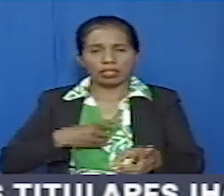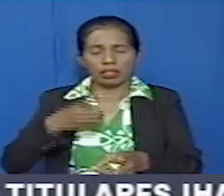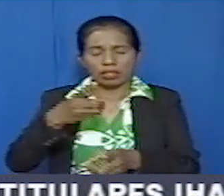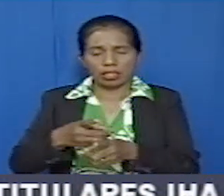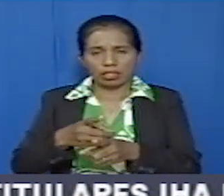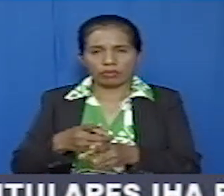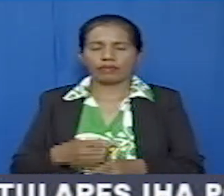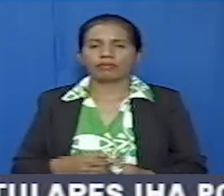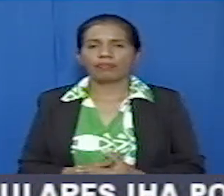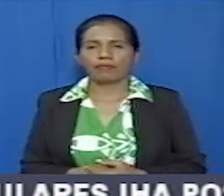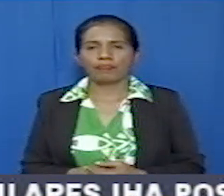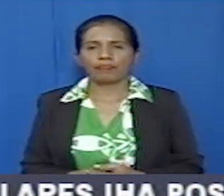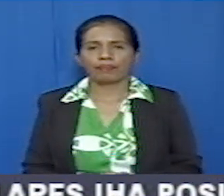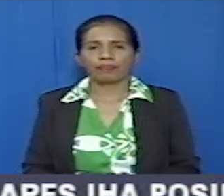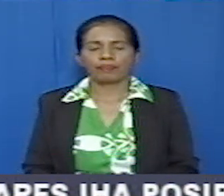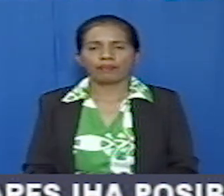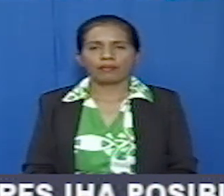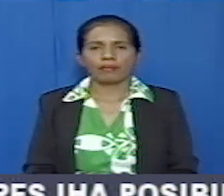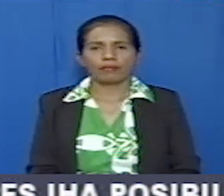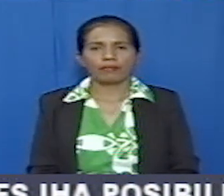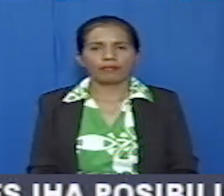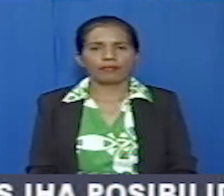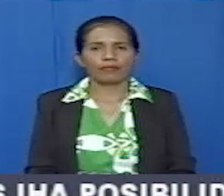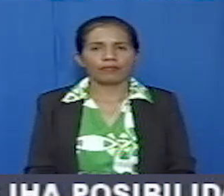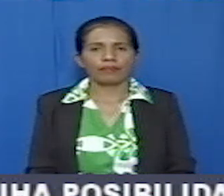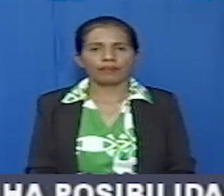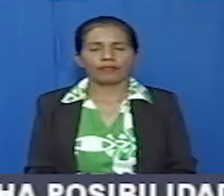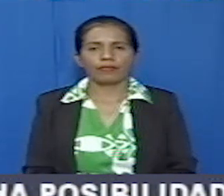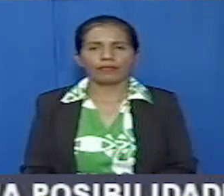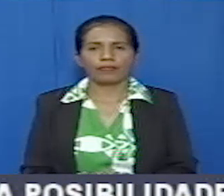democrático. Rony Silva, Olandino Pacheco, ba RTTL.